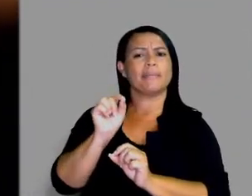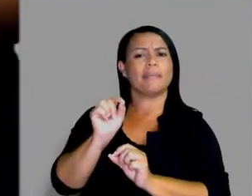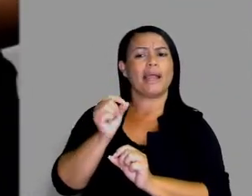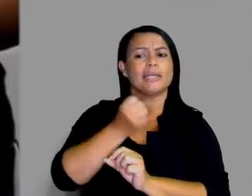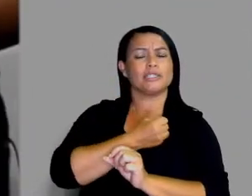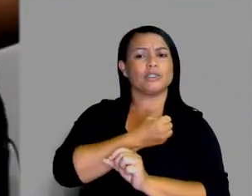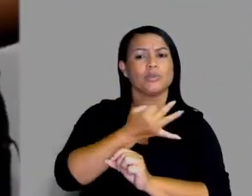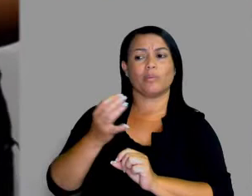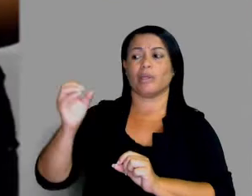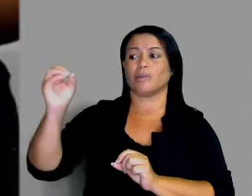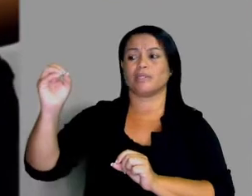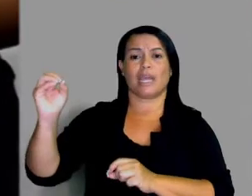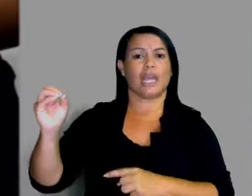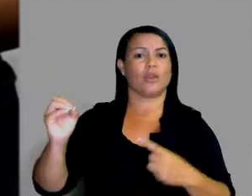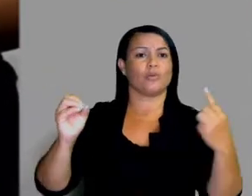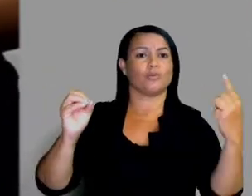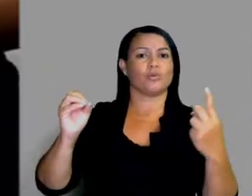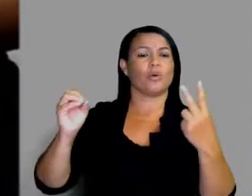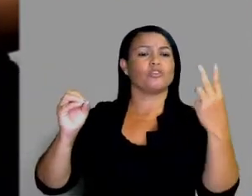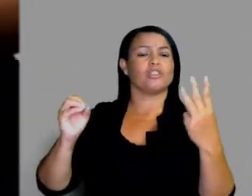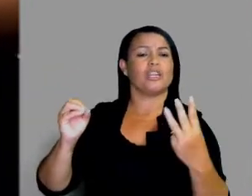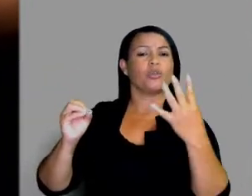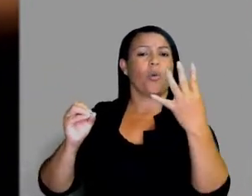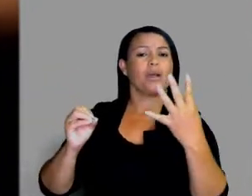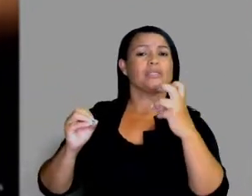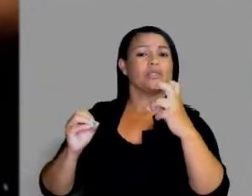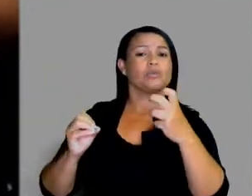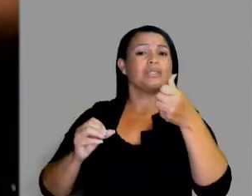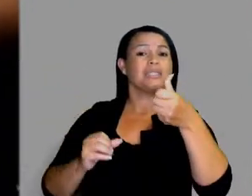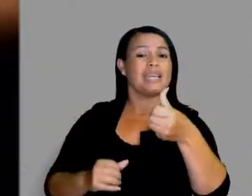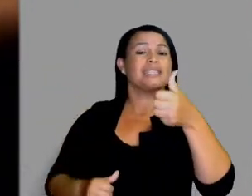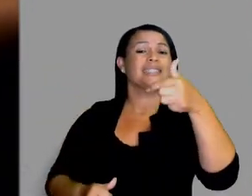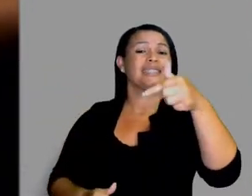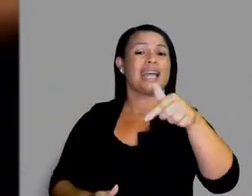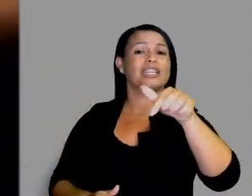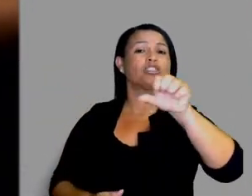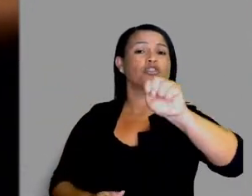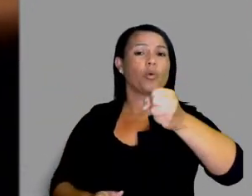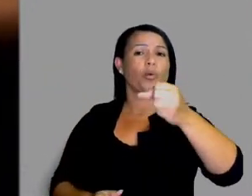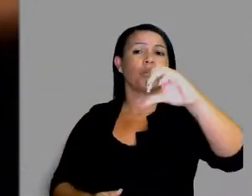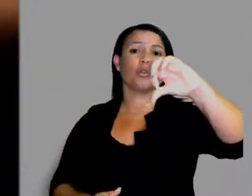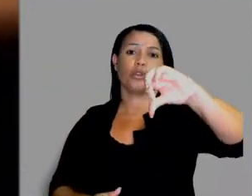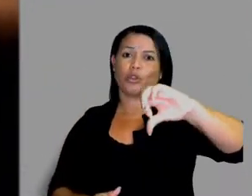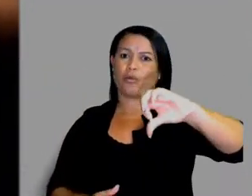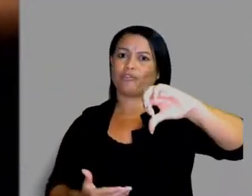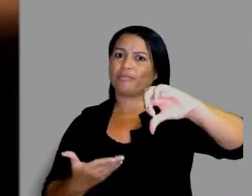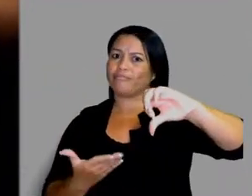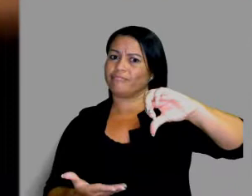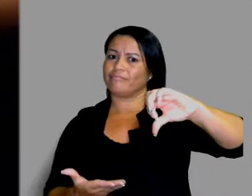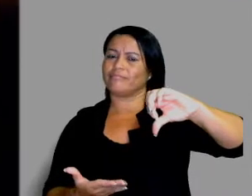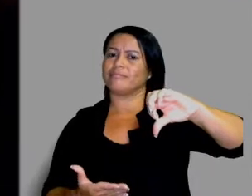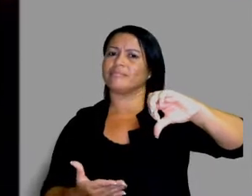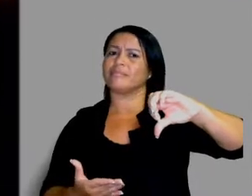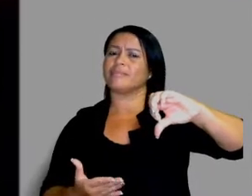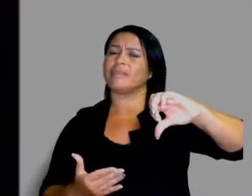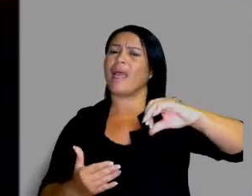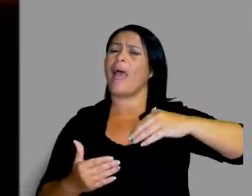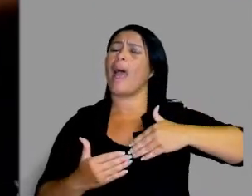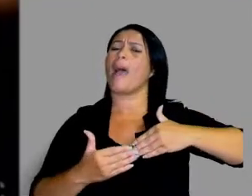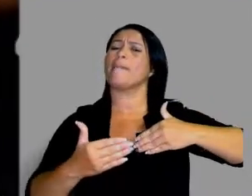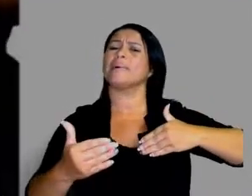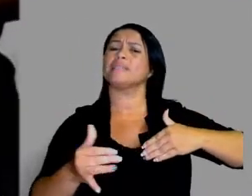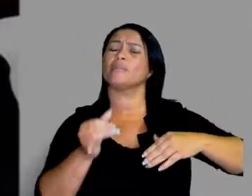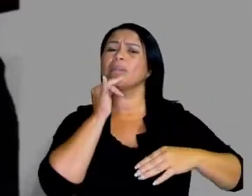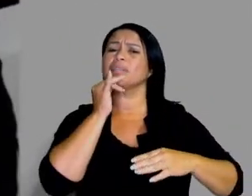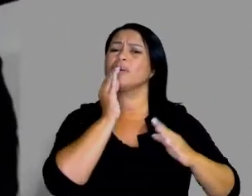aqui, 0, 1, 2, 3, 4, 5, 6, 7, 8, 9, a